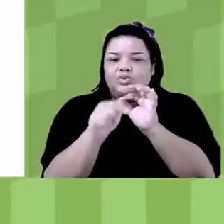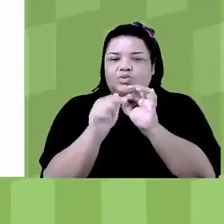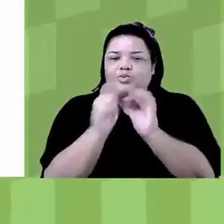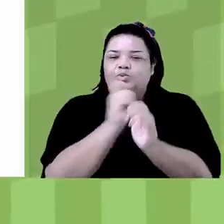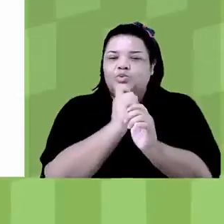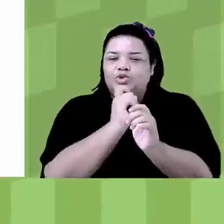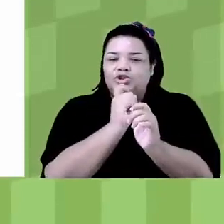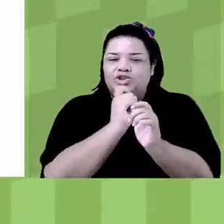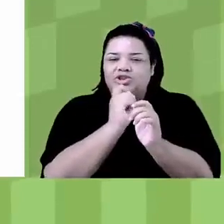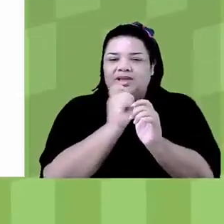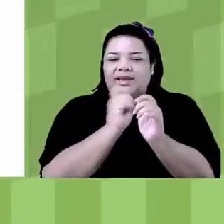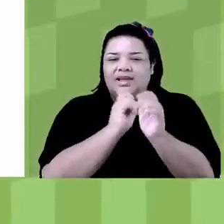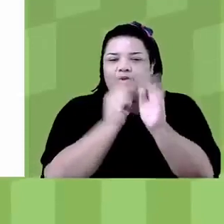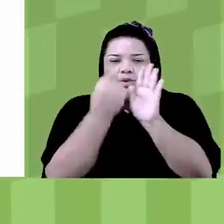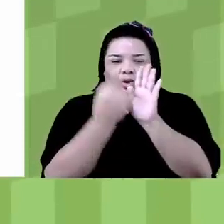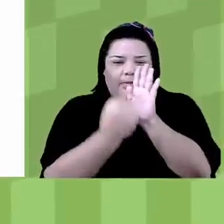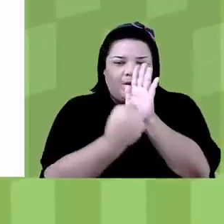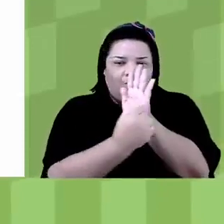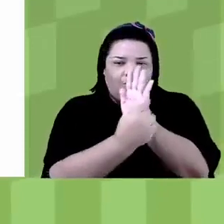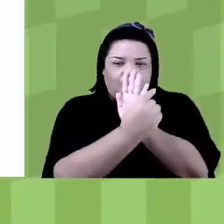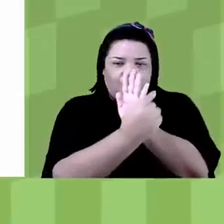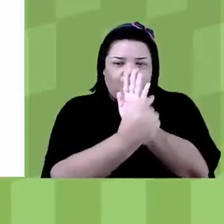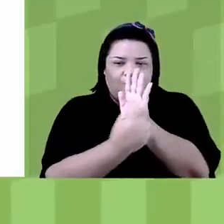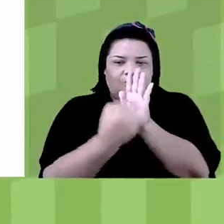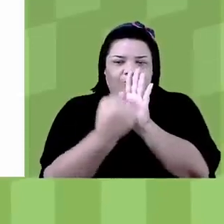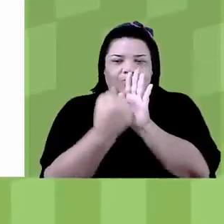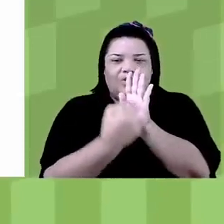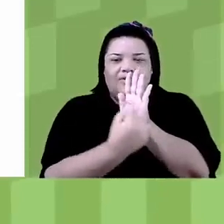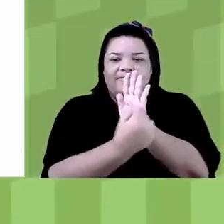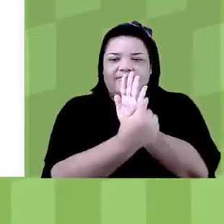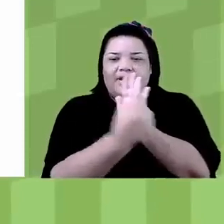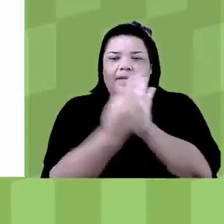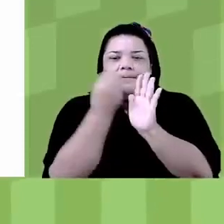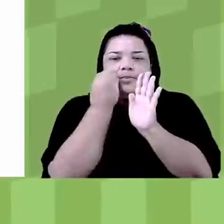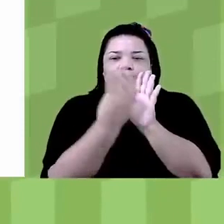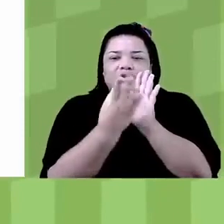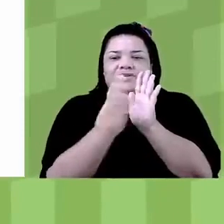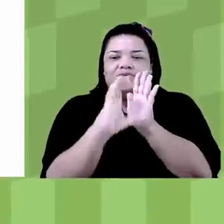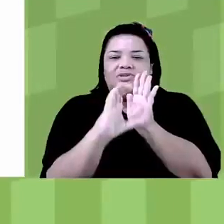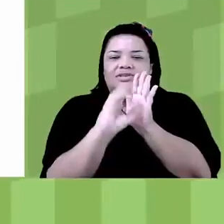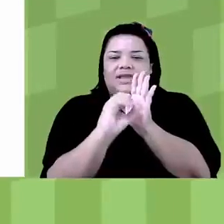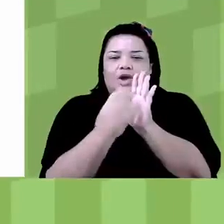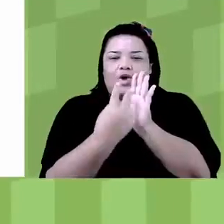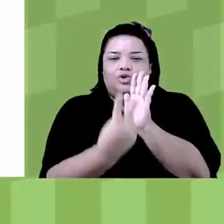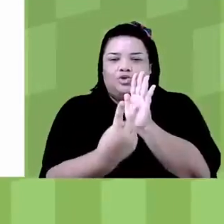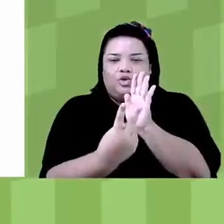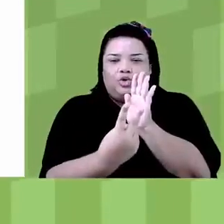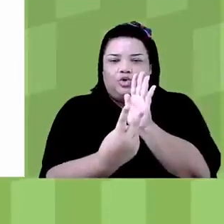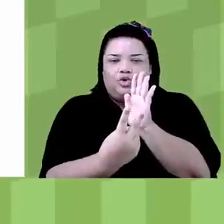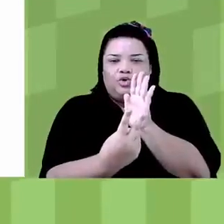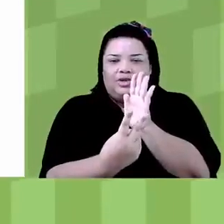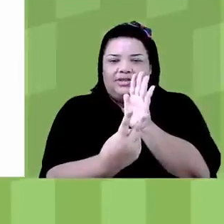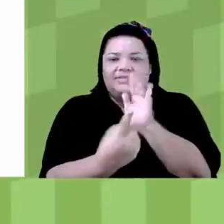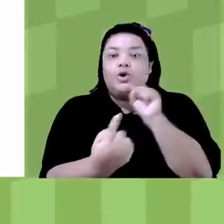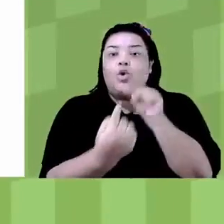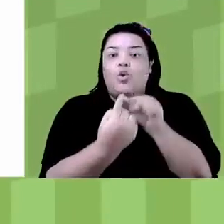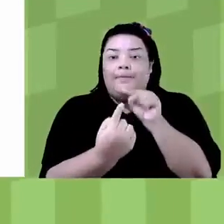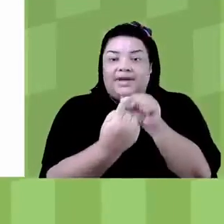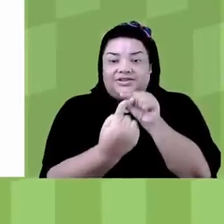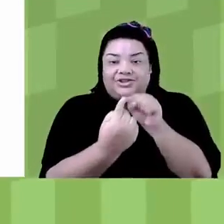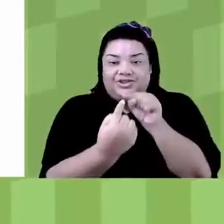coisa e outra, mostrando que o CO2 é totalmente compatível com a